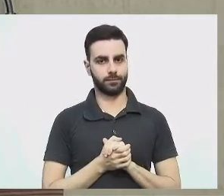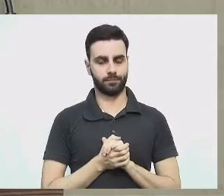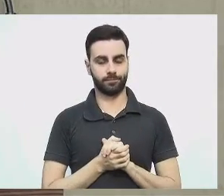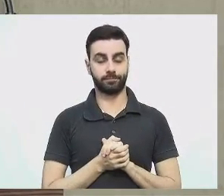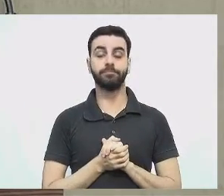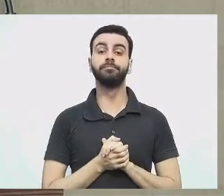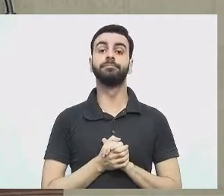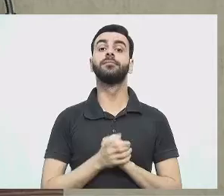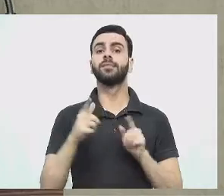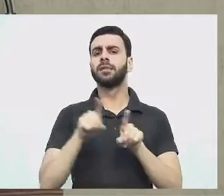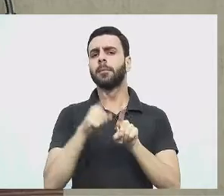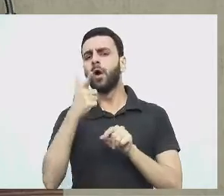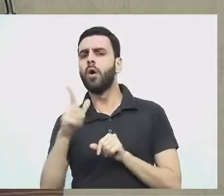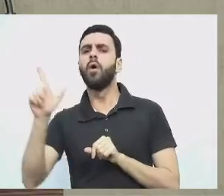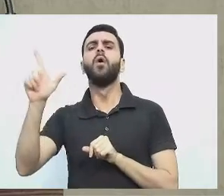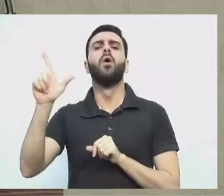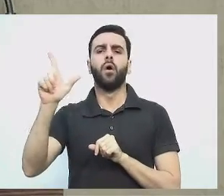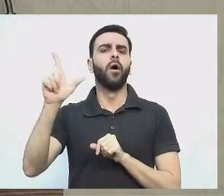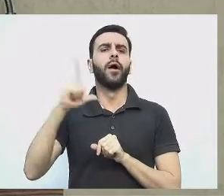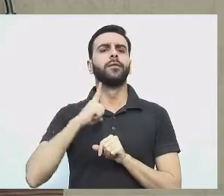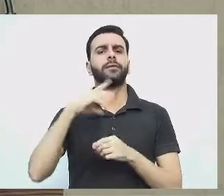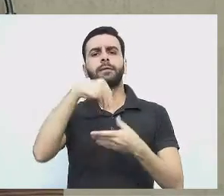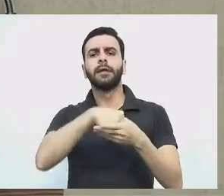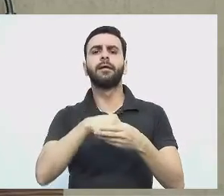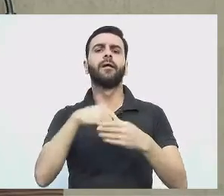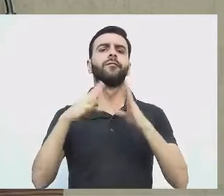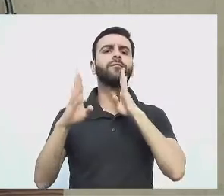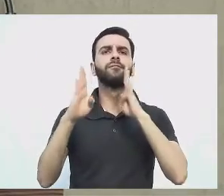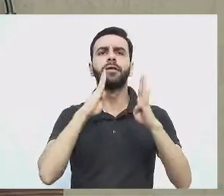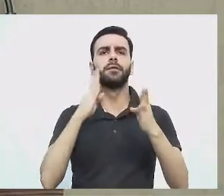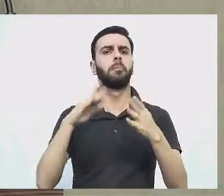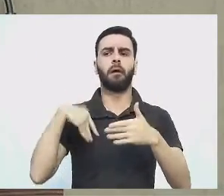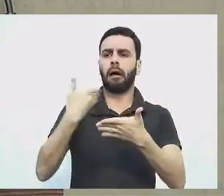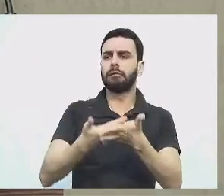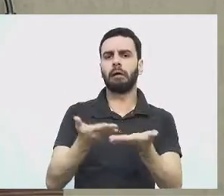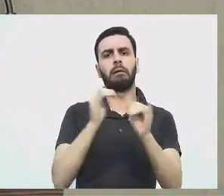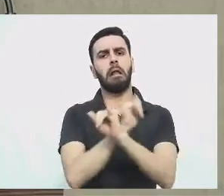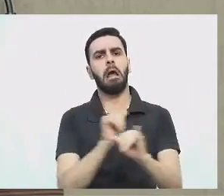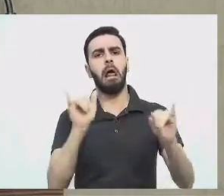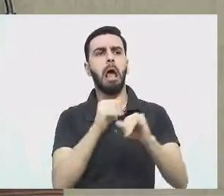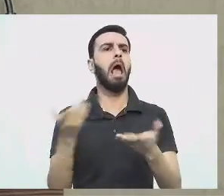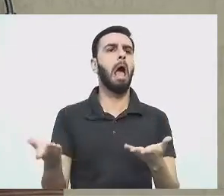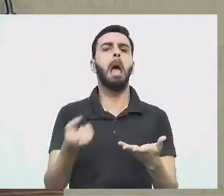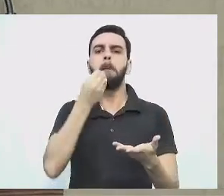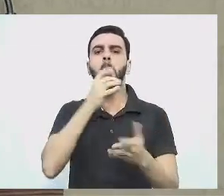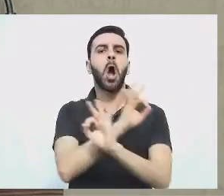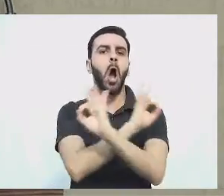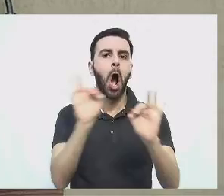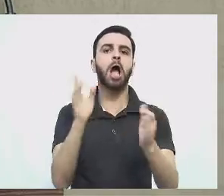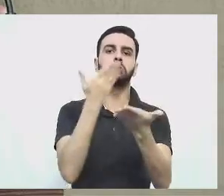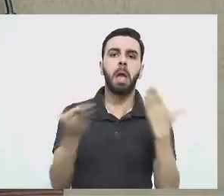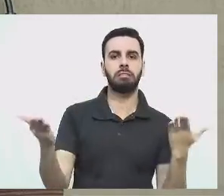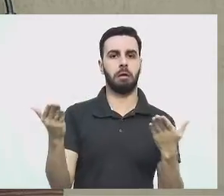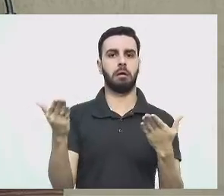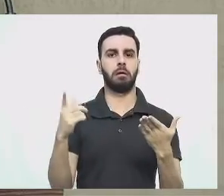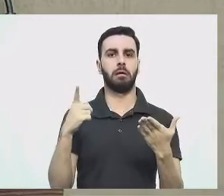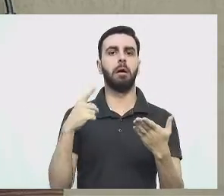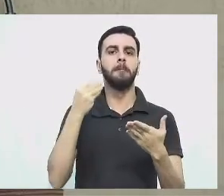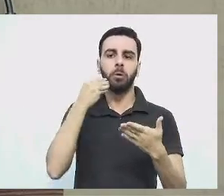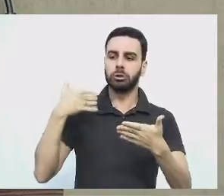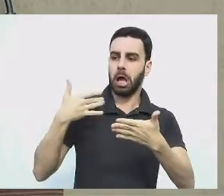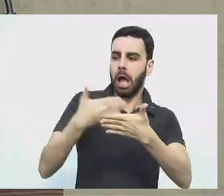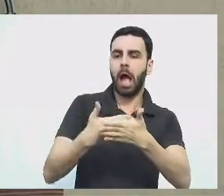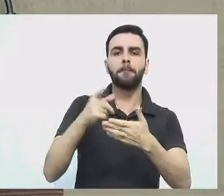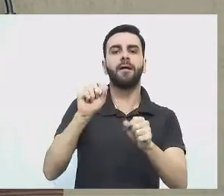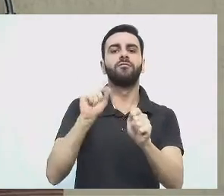E outros que ficam lá no Facebook até hoje. Ainda bem que perdeu a eleição, porque teve 4 anos para fazer as obras e